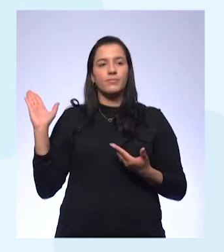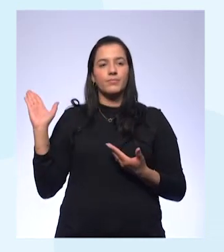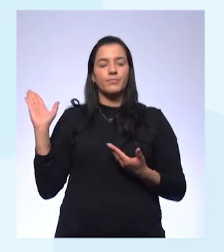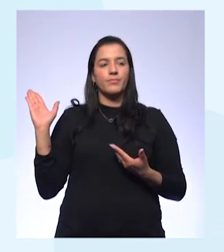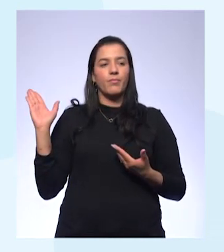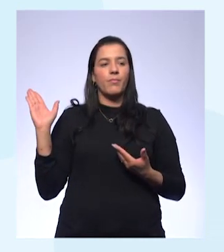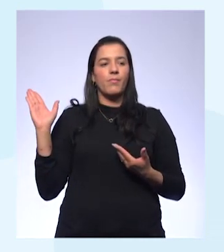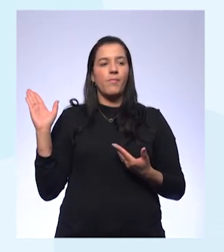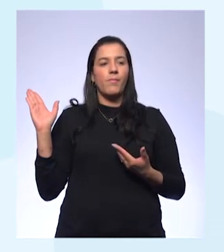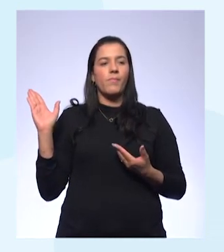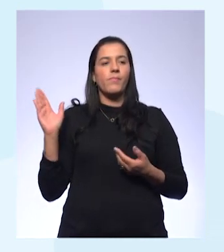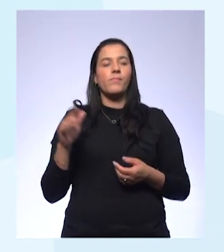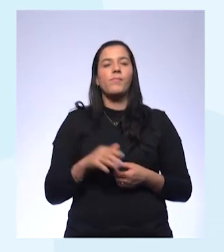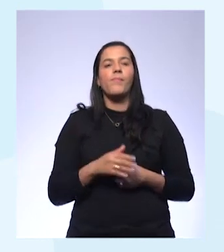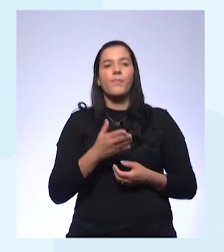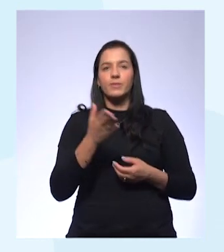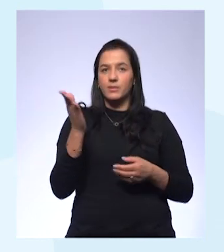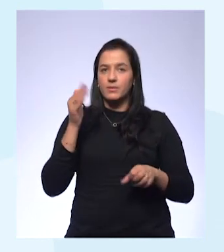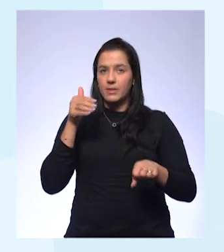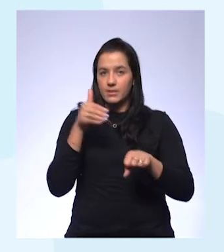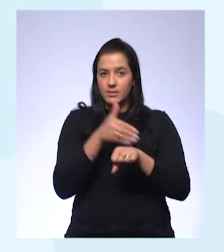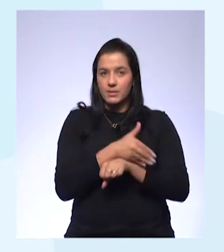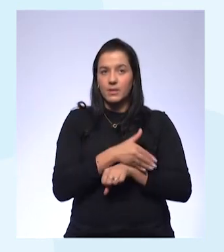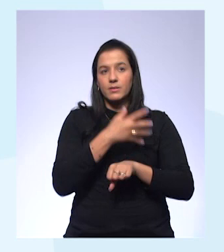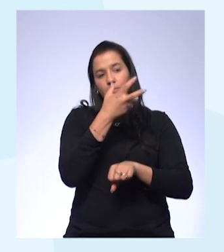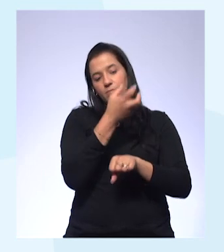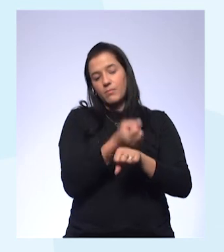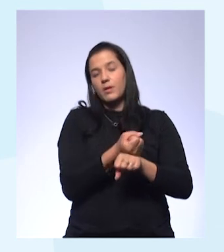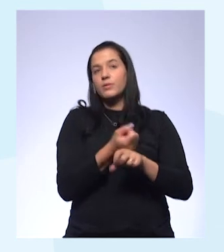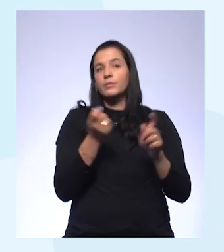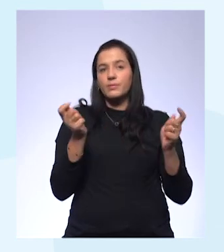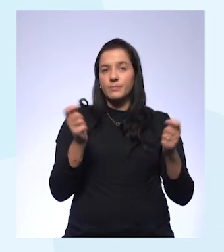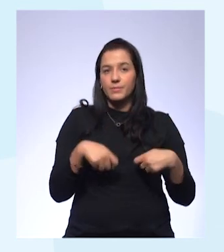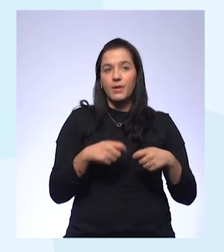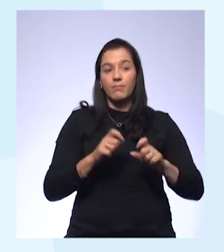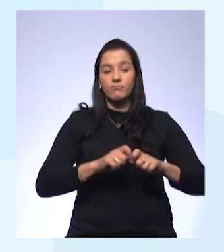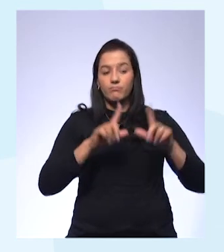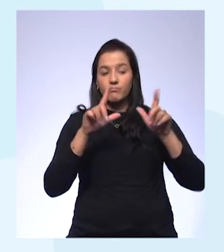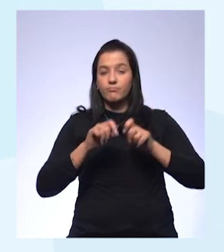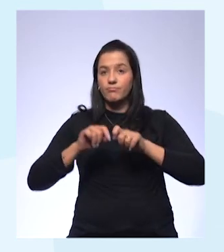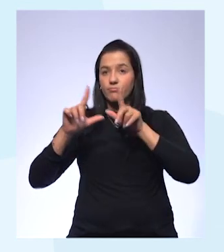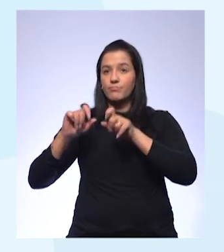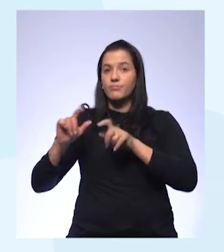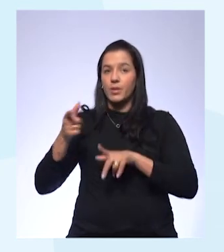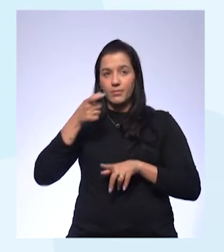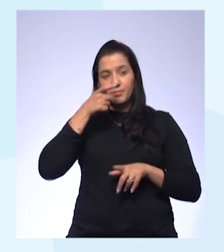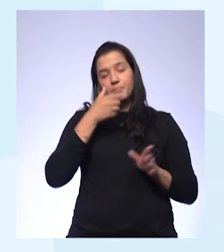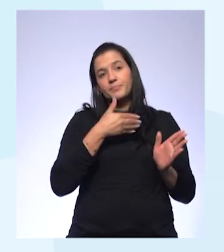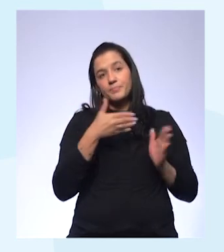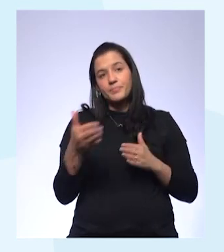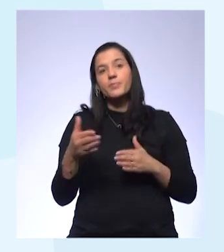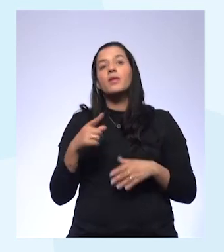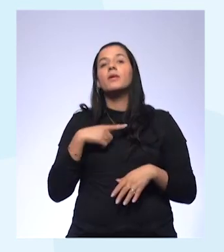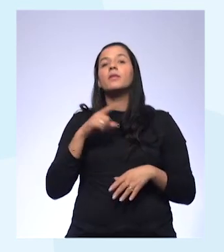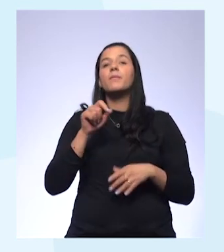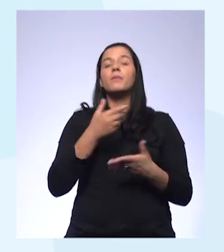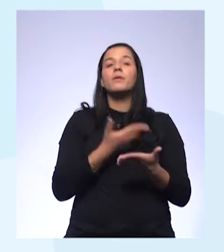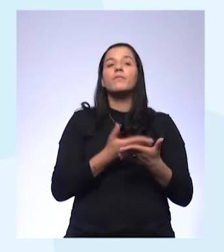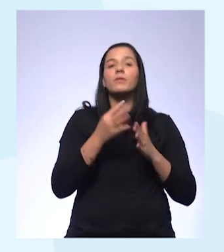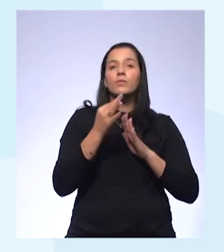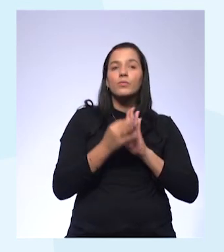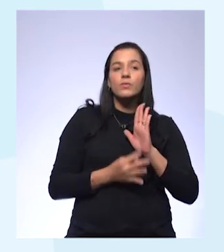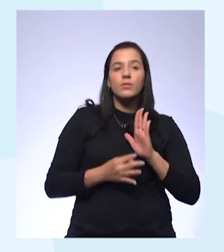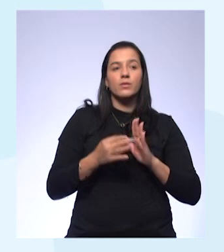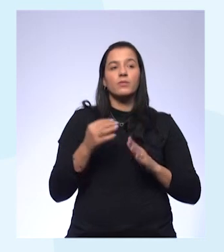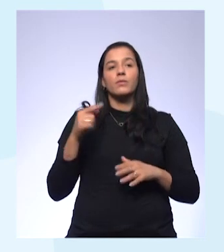Code, que vai aparecer aí na tela, tá? Vocês vão ver com maiores detalhes, vão ver as imagens que eu pontuei para vocês, o texto. Tá aí o